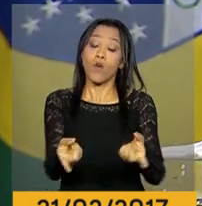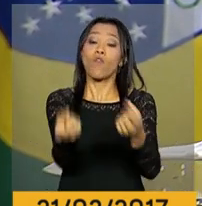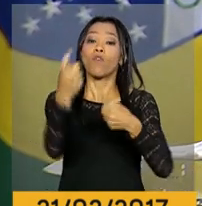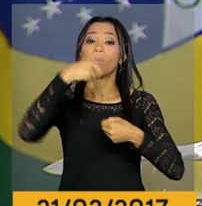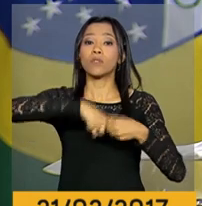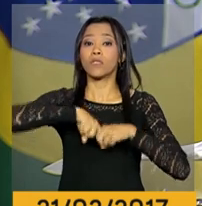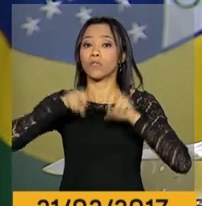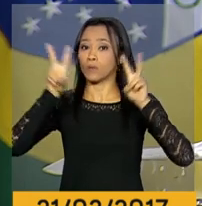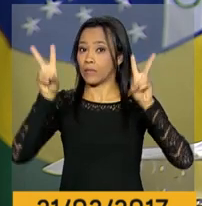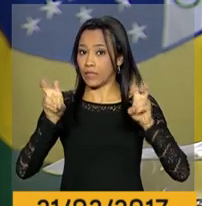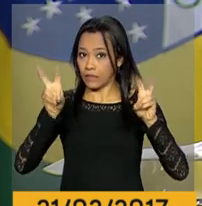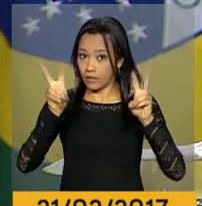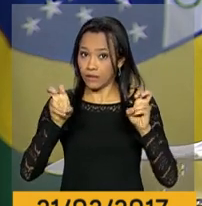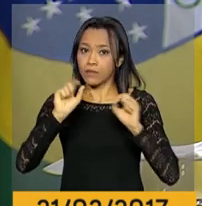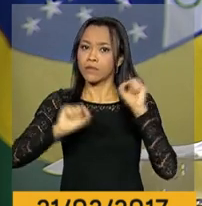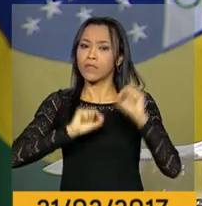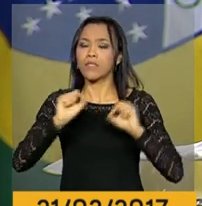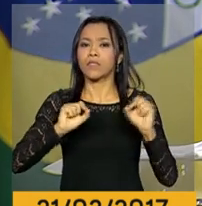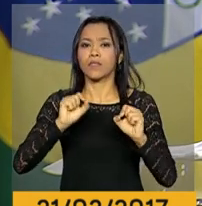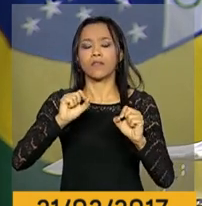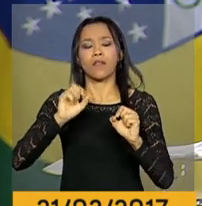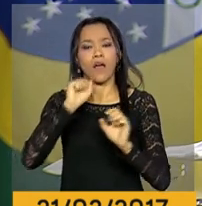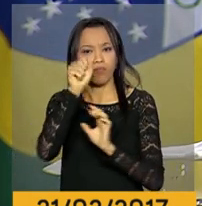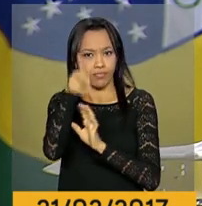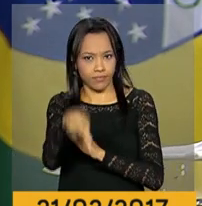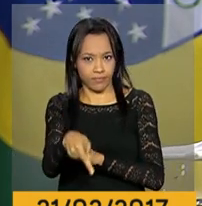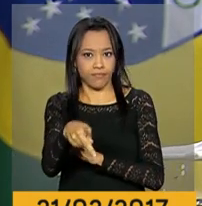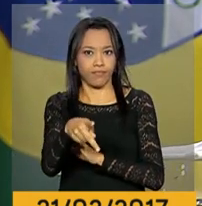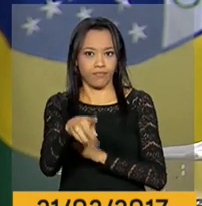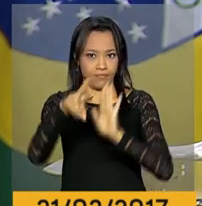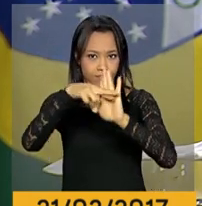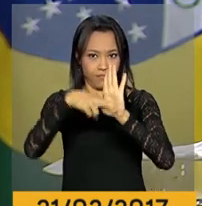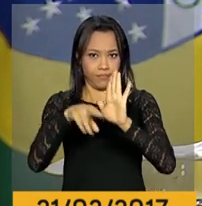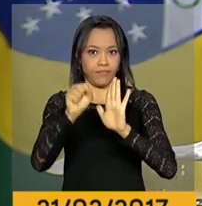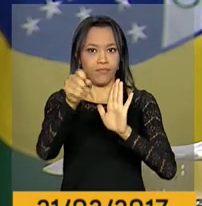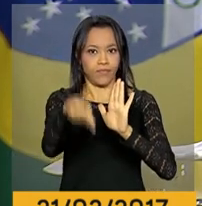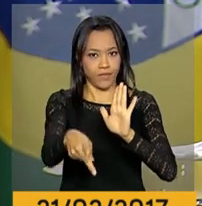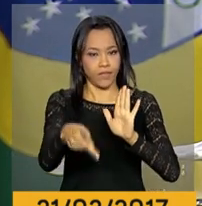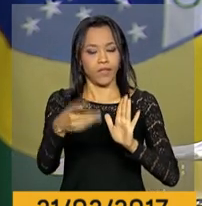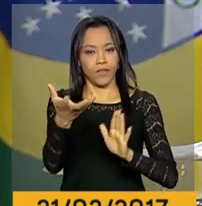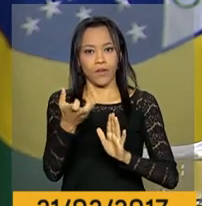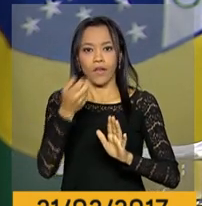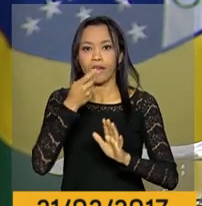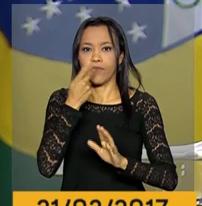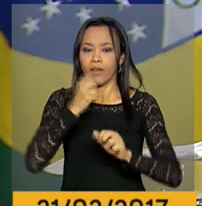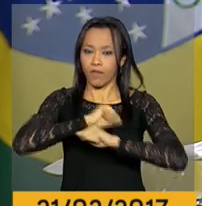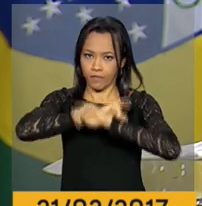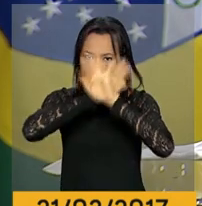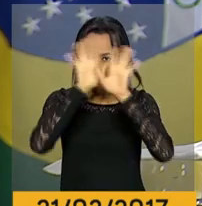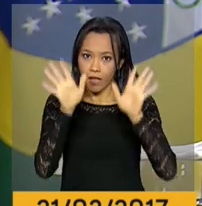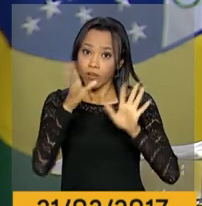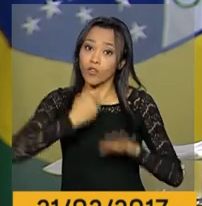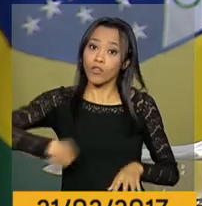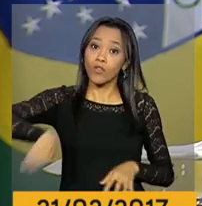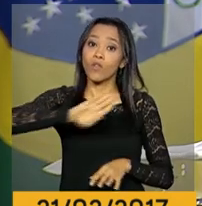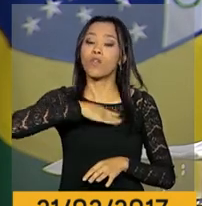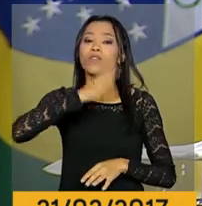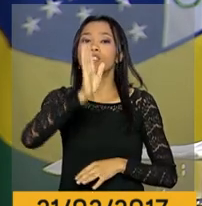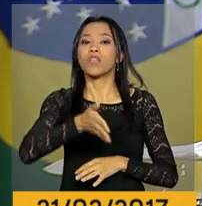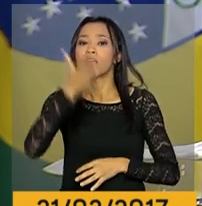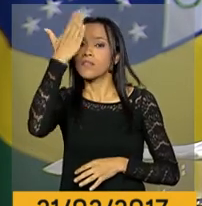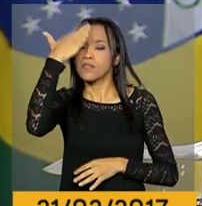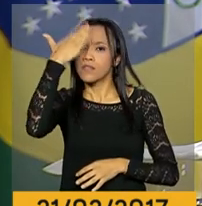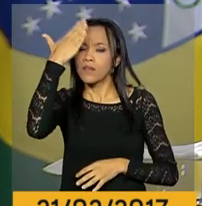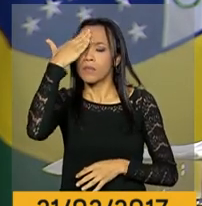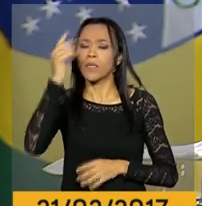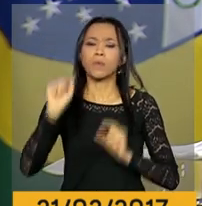eh da previdência eu eu quero vou dizer o óbvio né Eh nós todos sabemos das questões